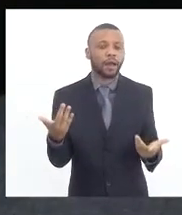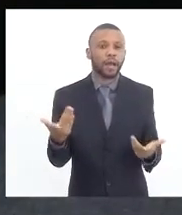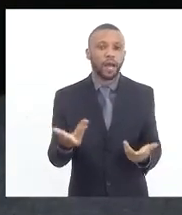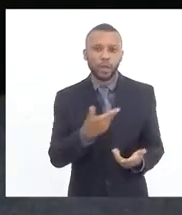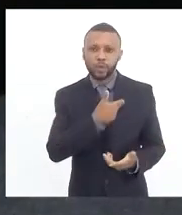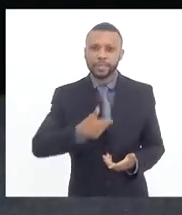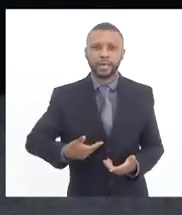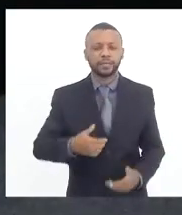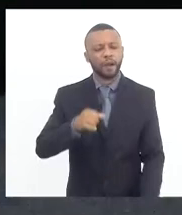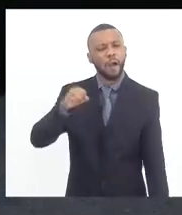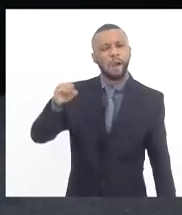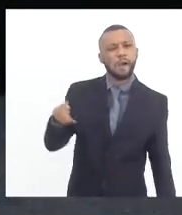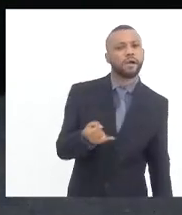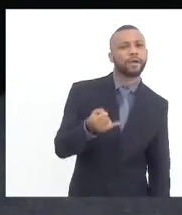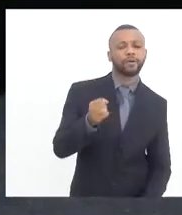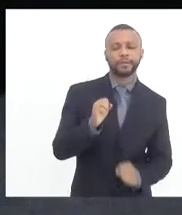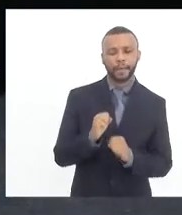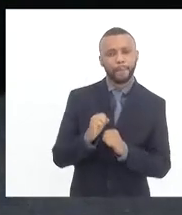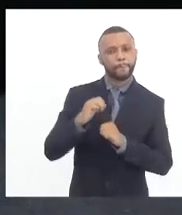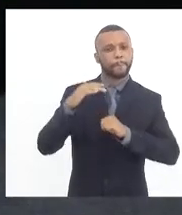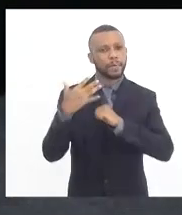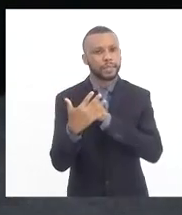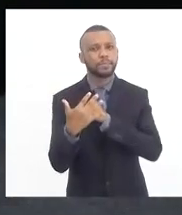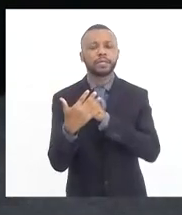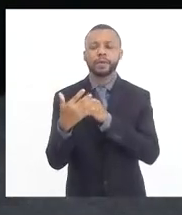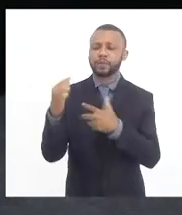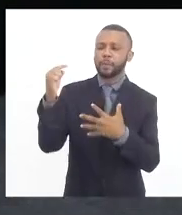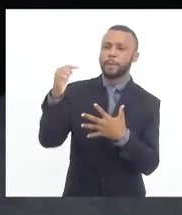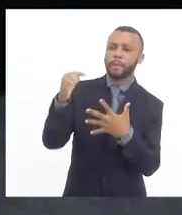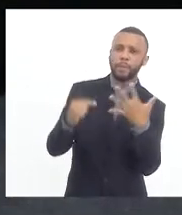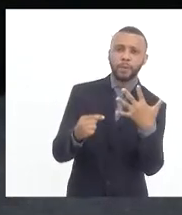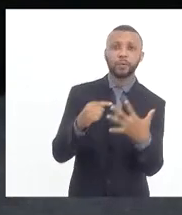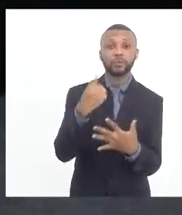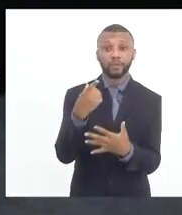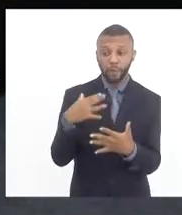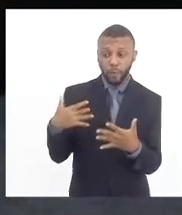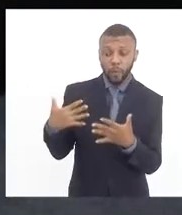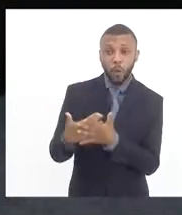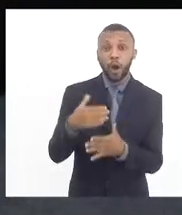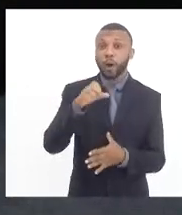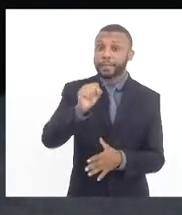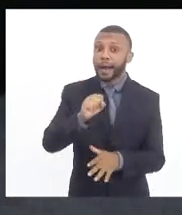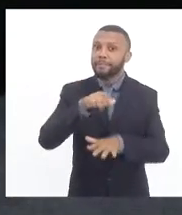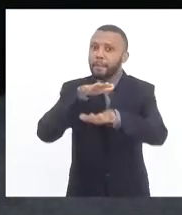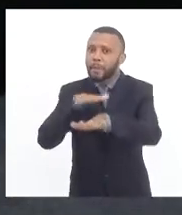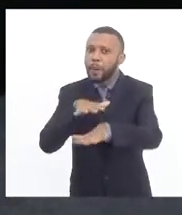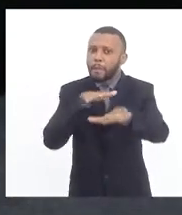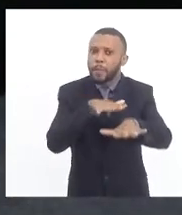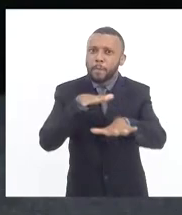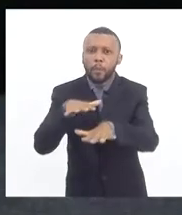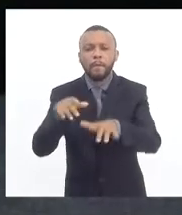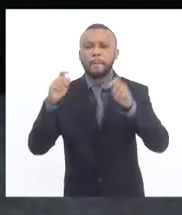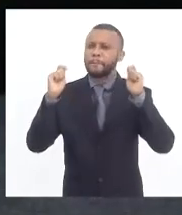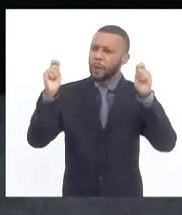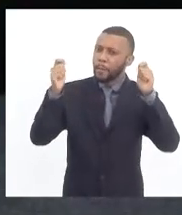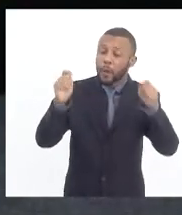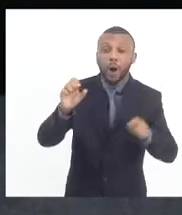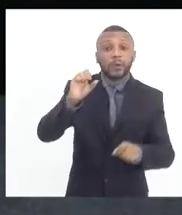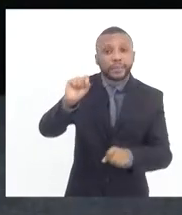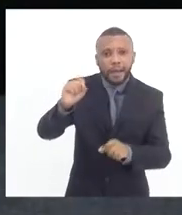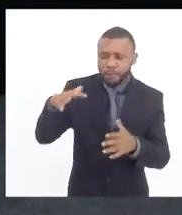se aproveitou da pandemia se aproveitou de tudo nós vamos para o 8º a manifestação oitava